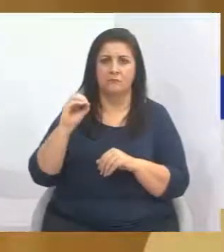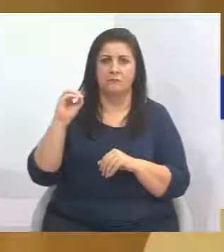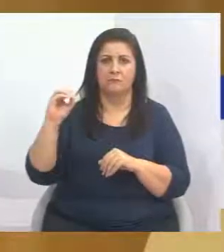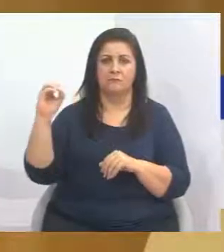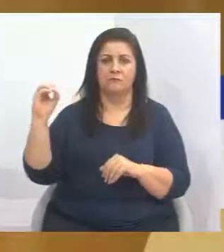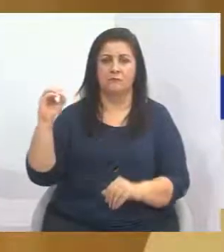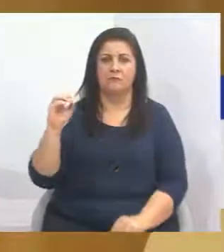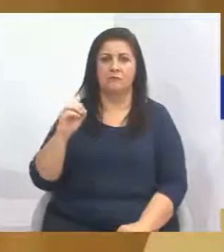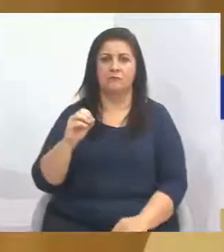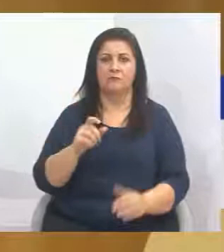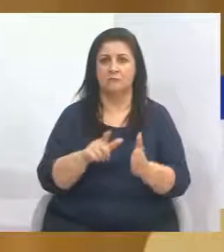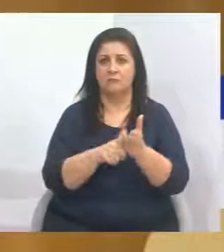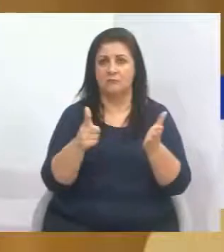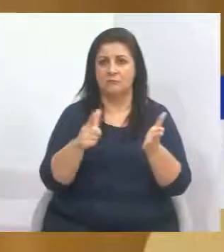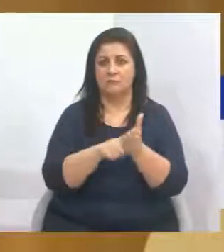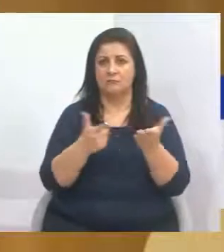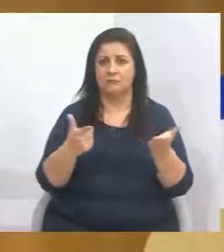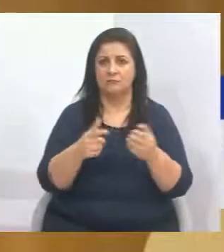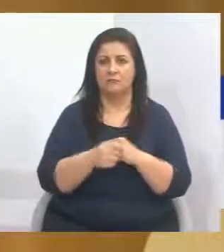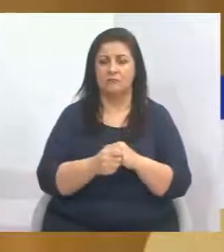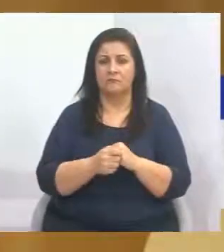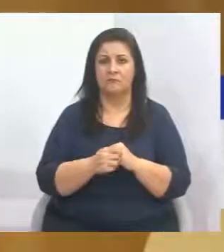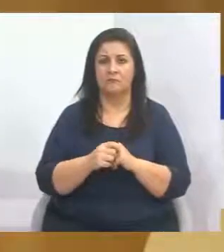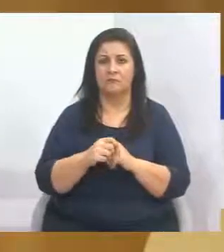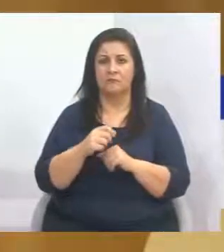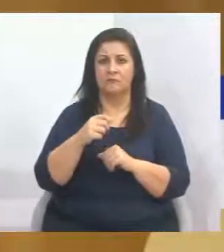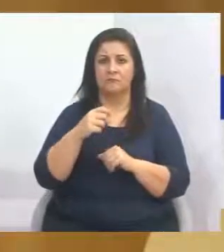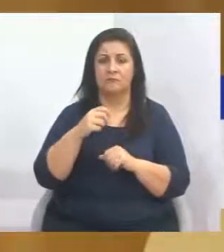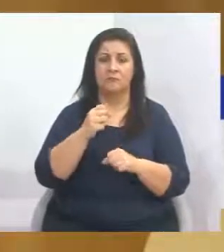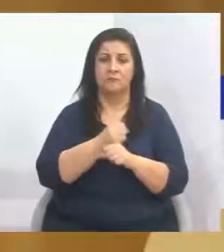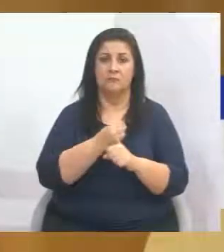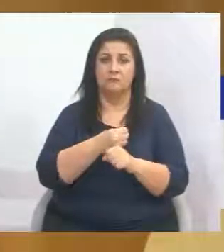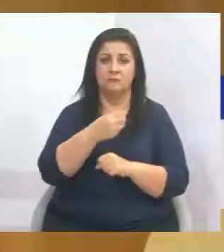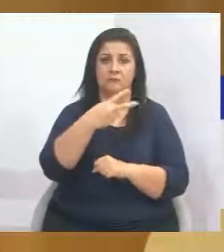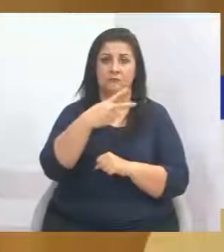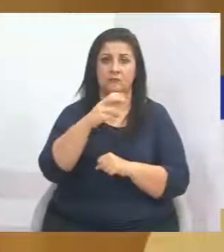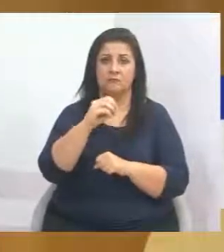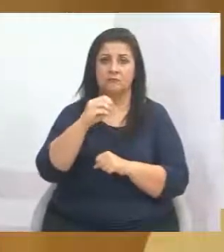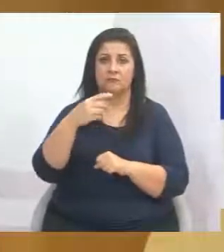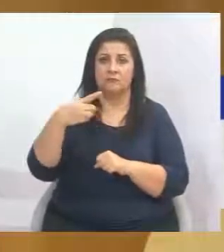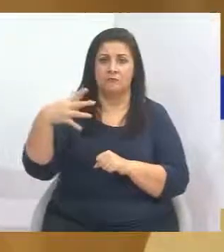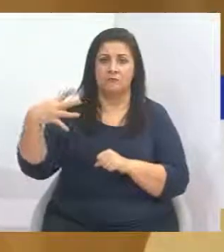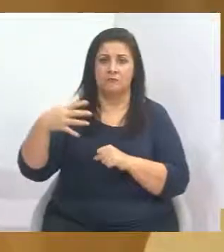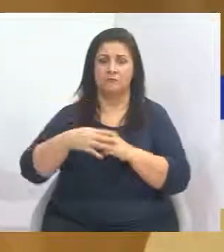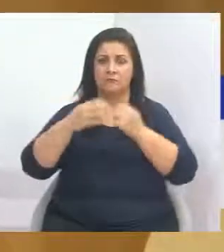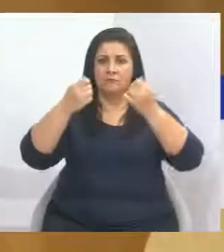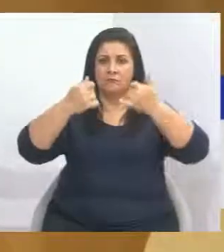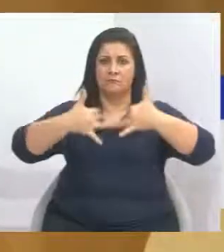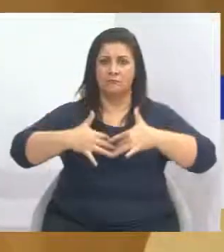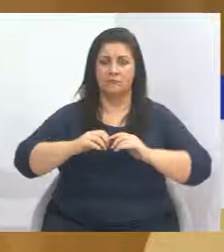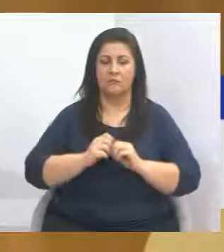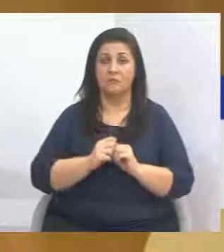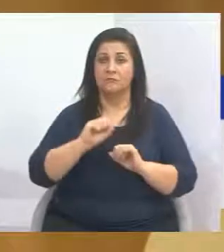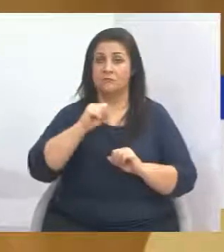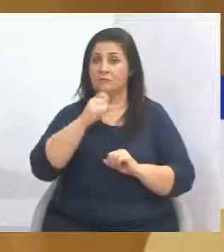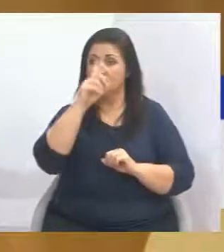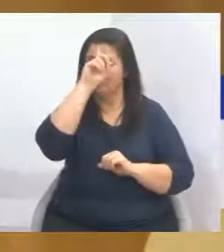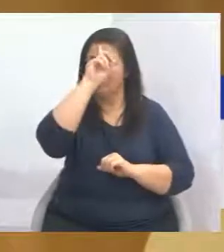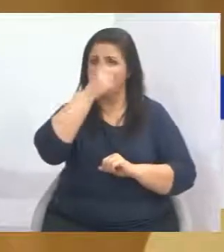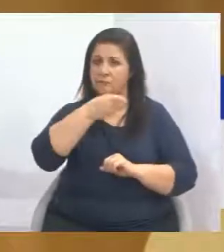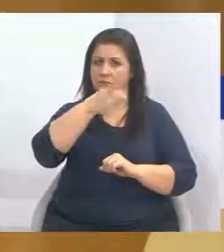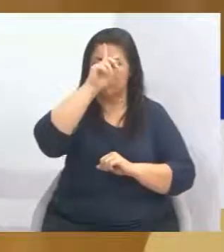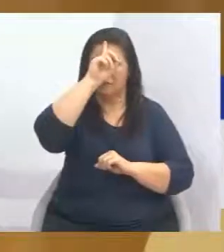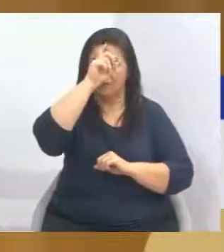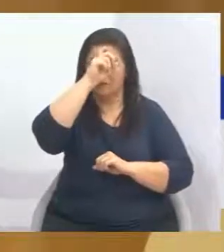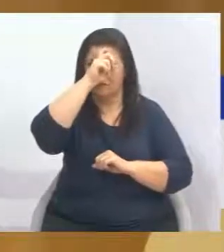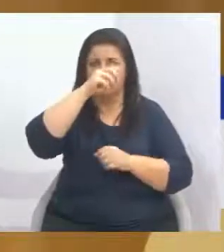8.26.000, publicado em 22 de agosto de 2014. Destaca-se que, ao obrigar o estabelecimento da saúde